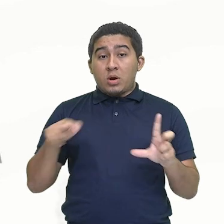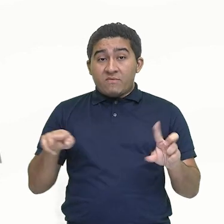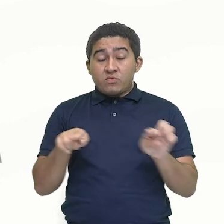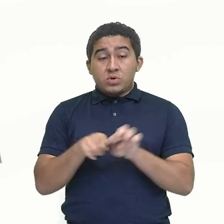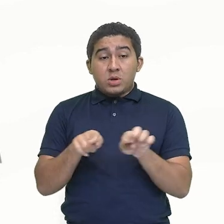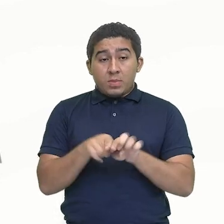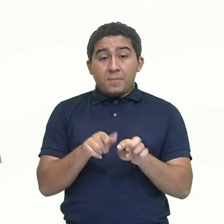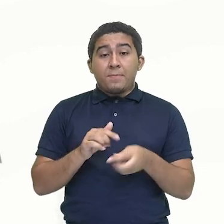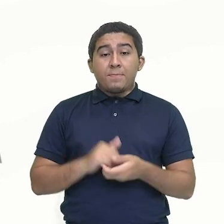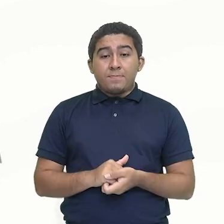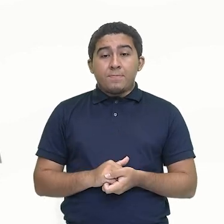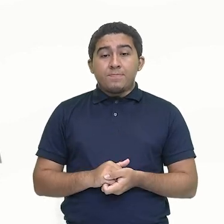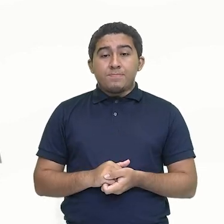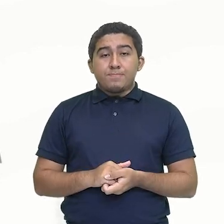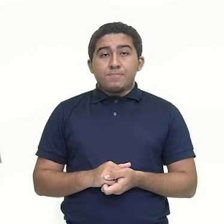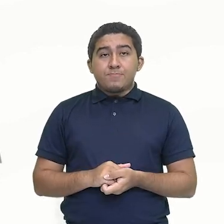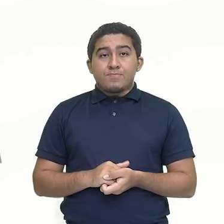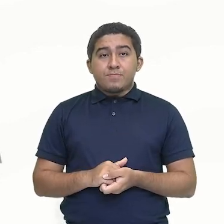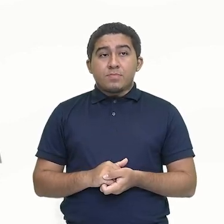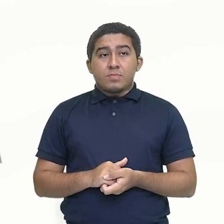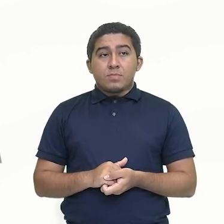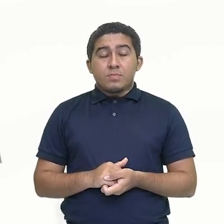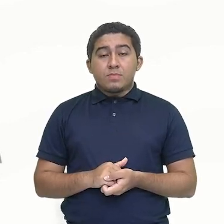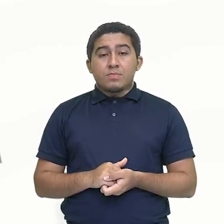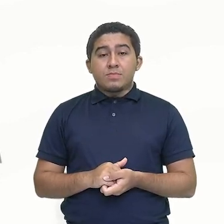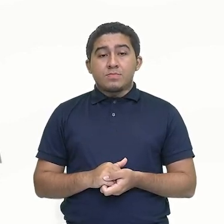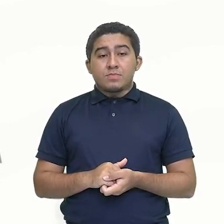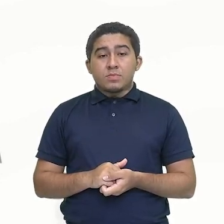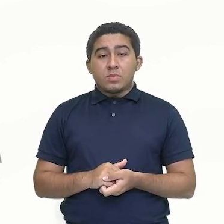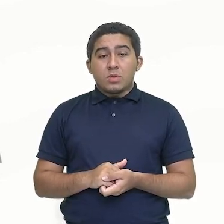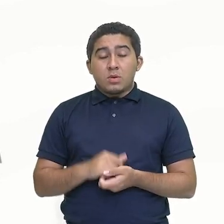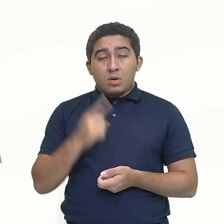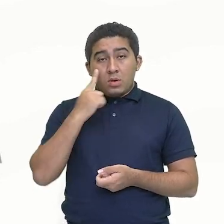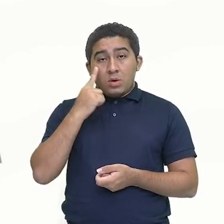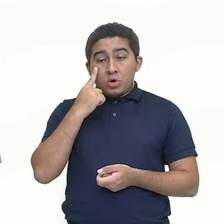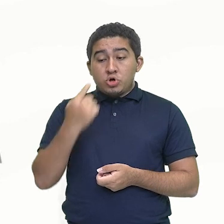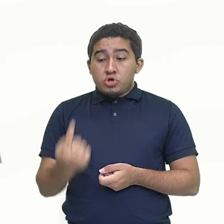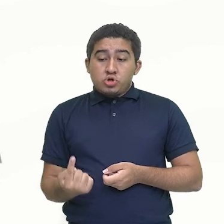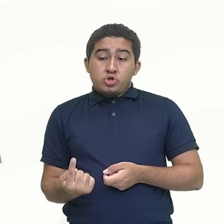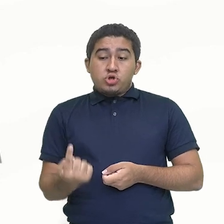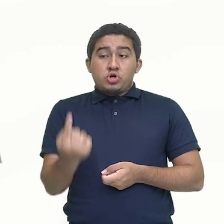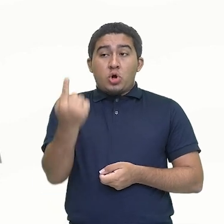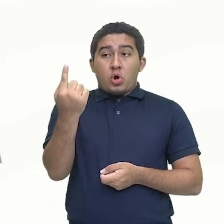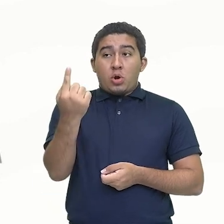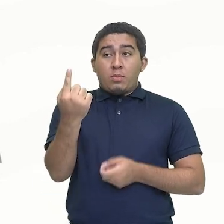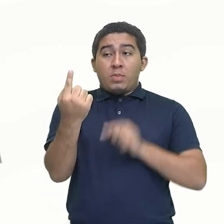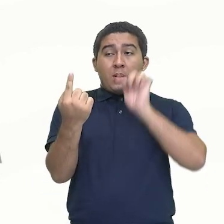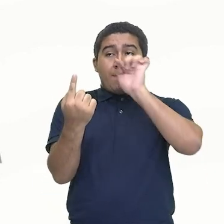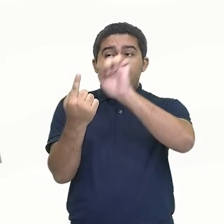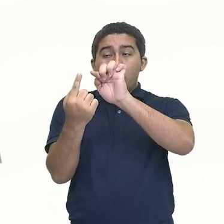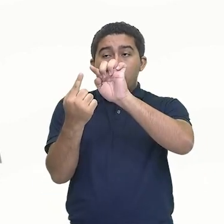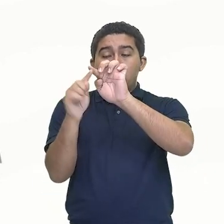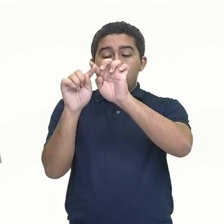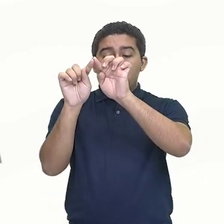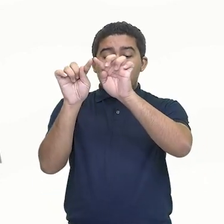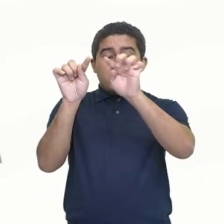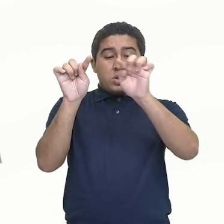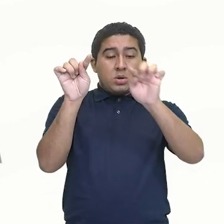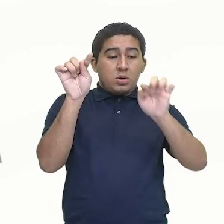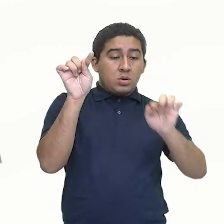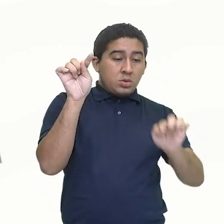ele vai numa crescente, né? Chega nesse ponto e a partir daí